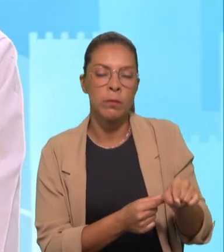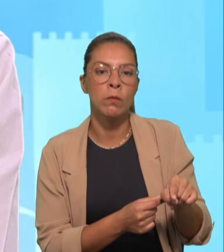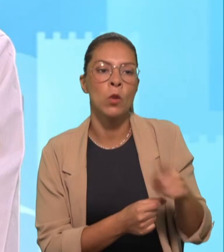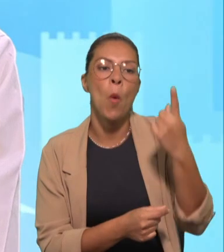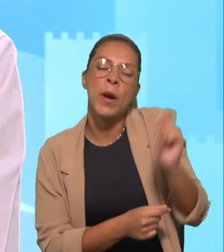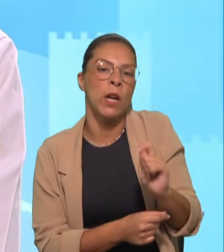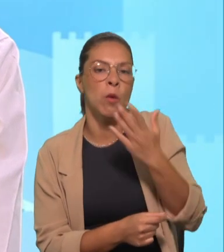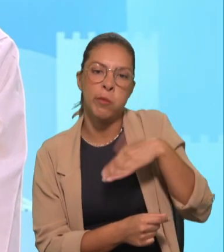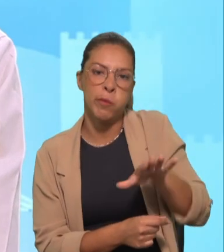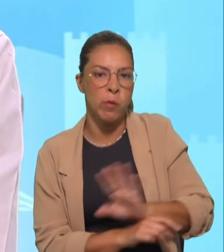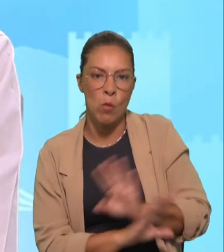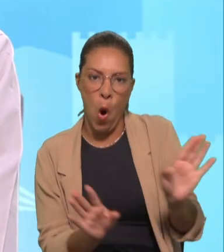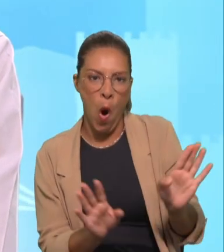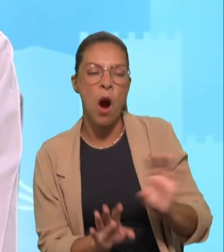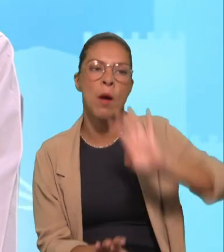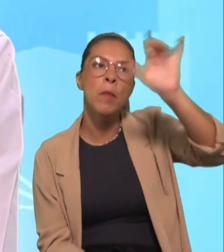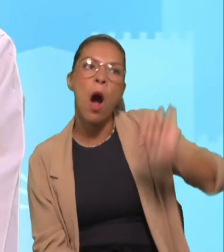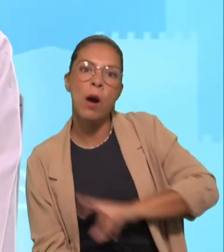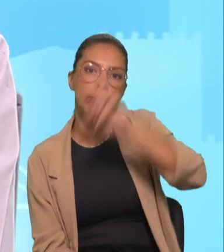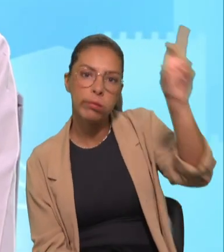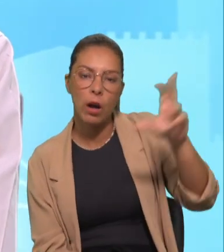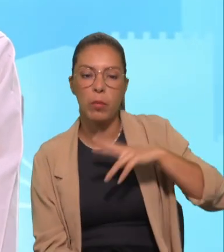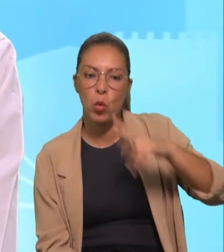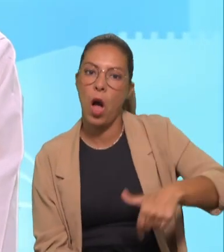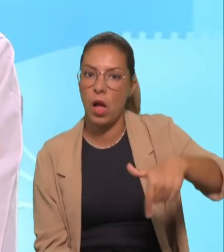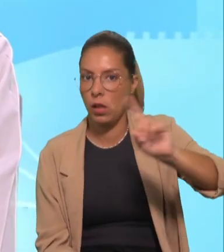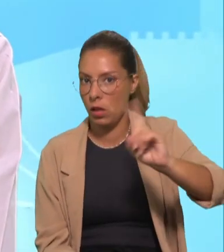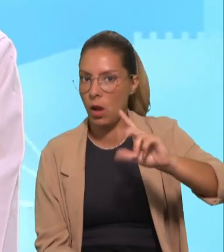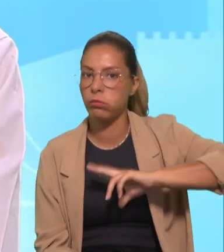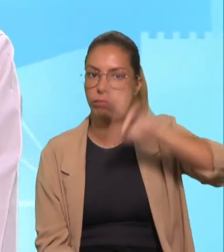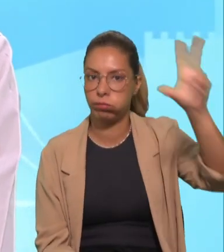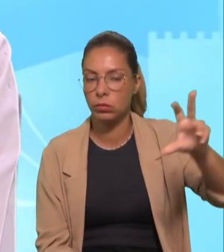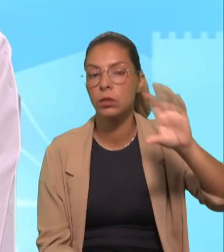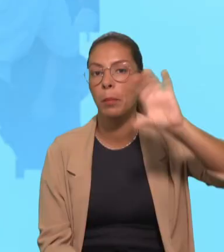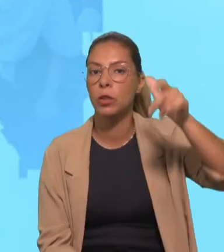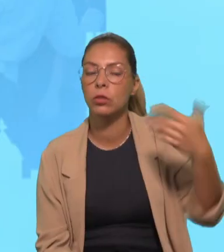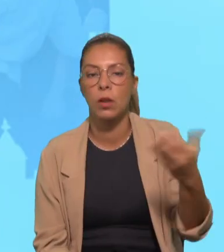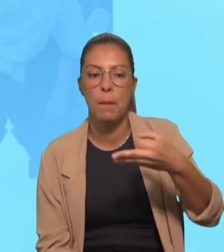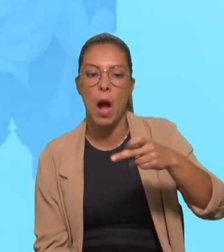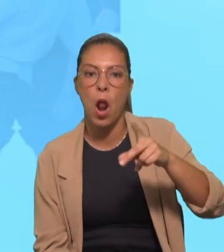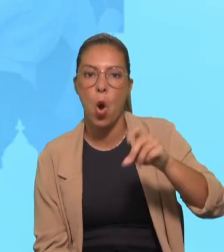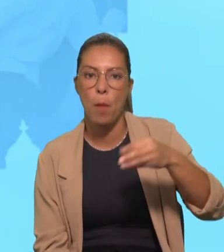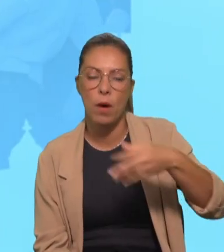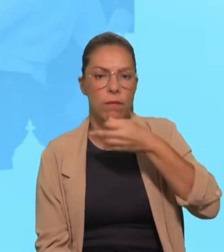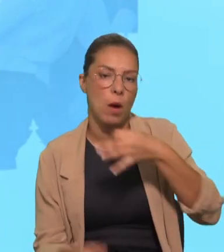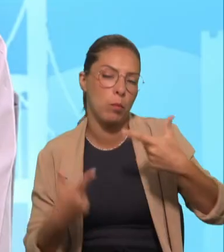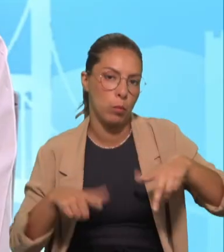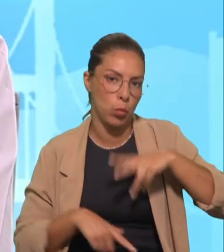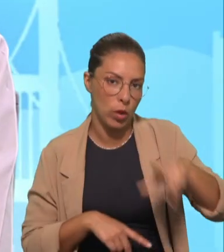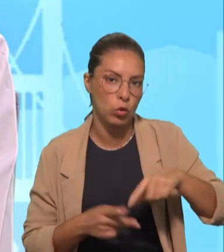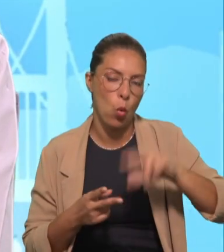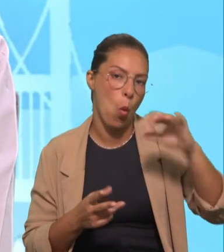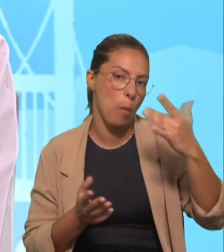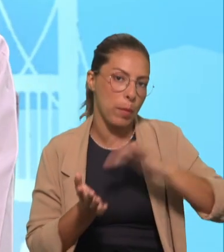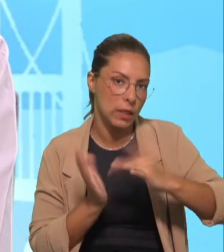mês num país que não Portugal, em geral num dos PALOP, certo. ou no Brasil. Sim. E também, pronto, em